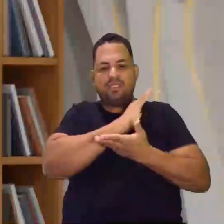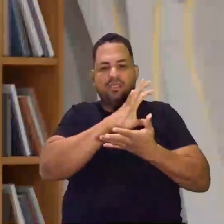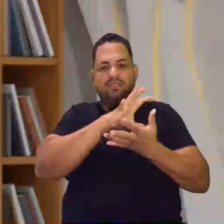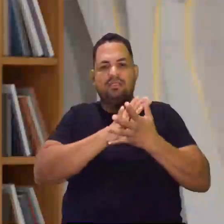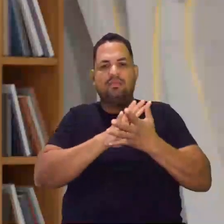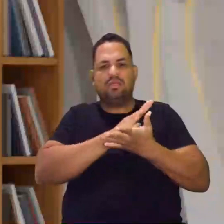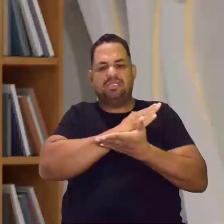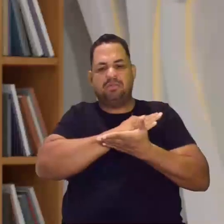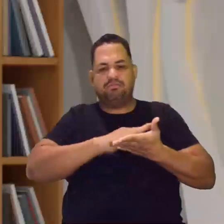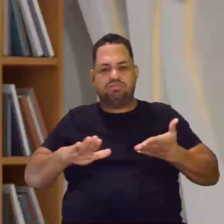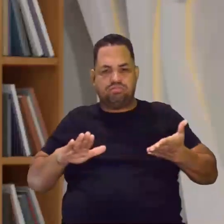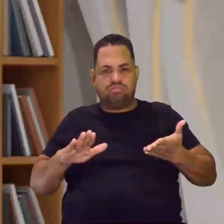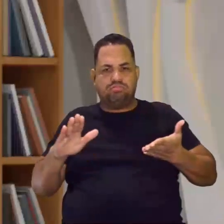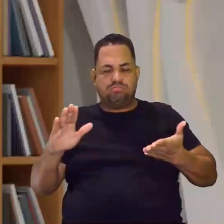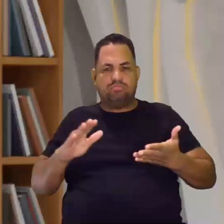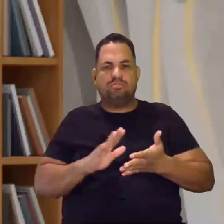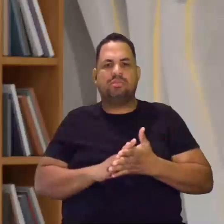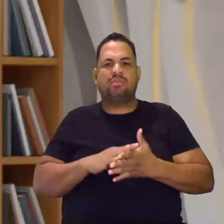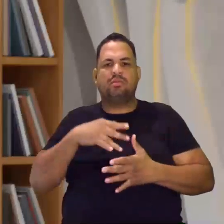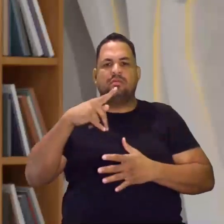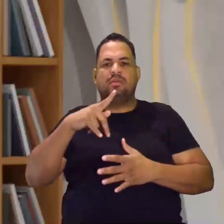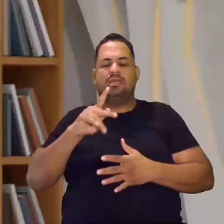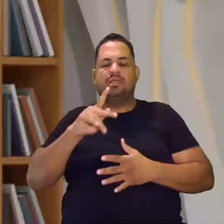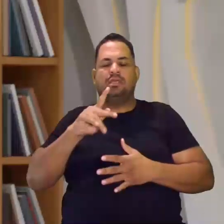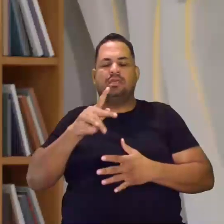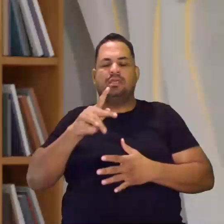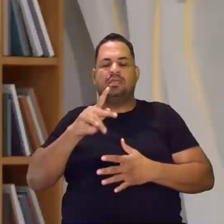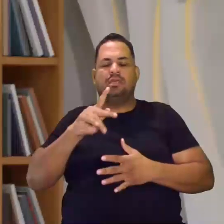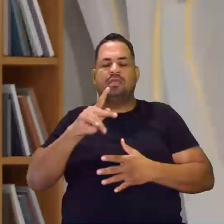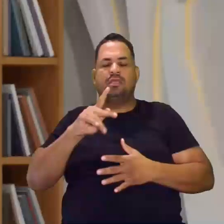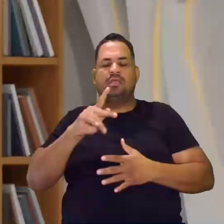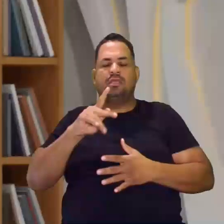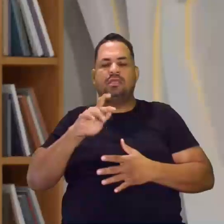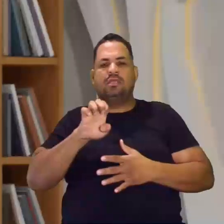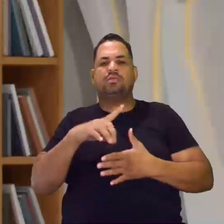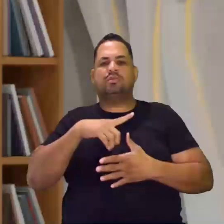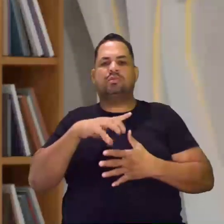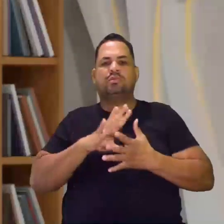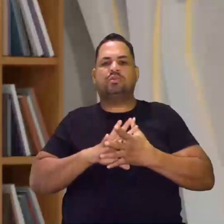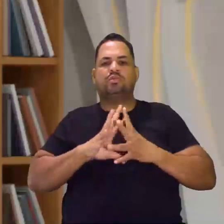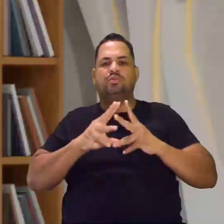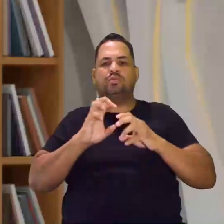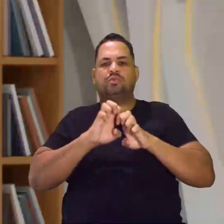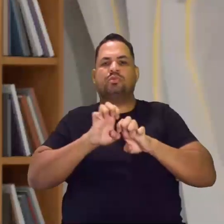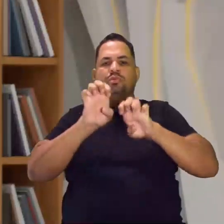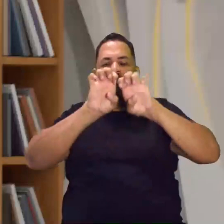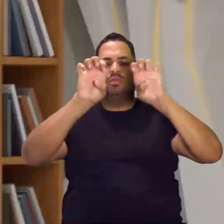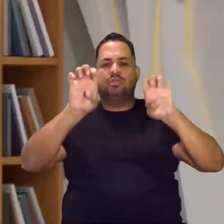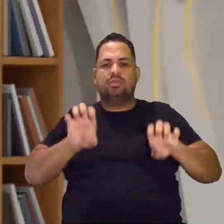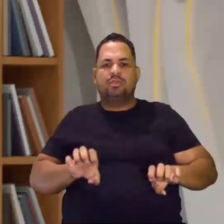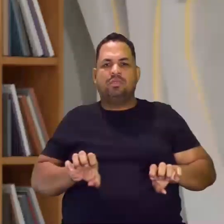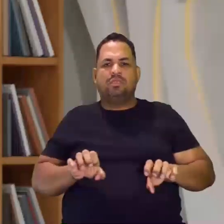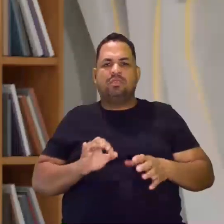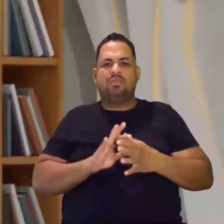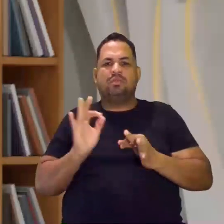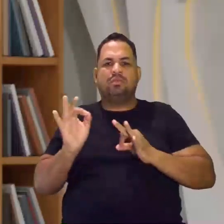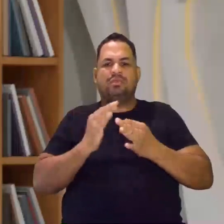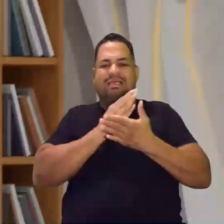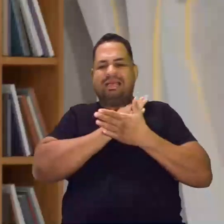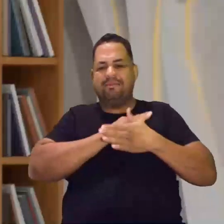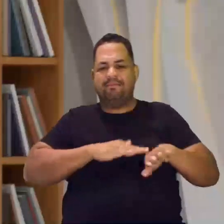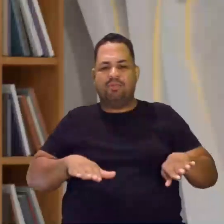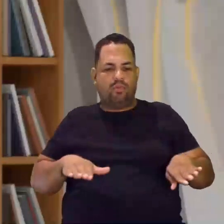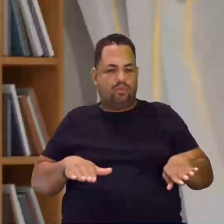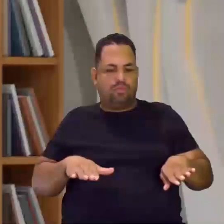gente. O Peru, eles tinham todas umas estruturas que foi